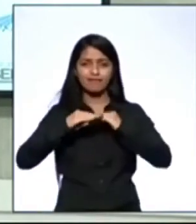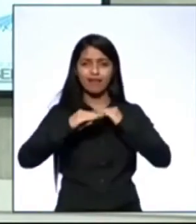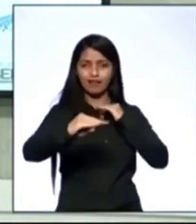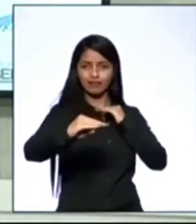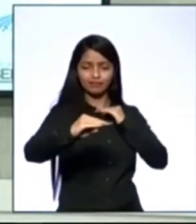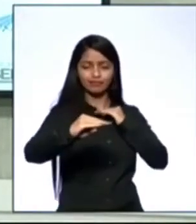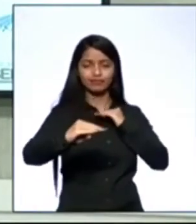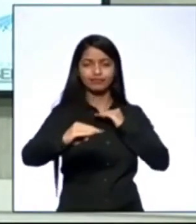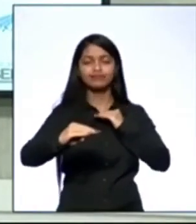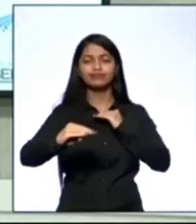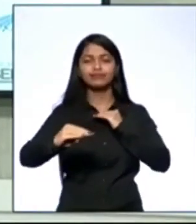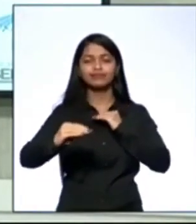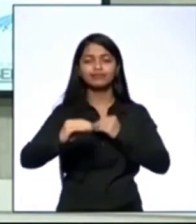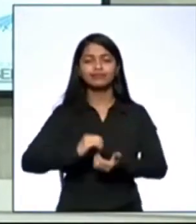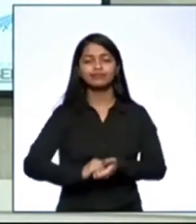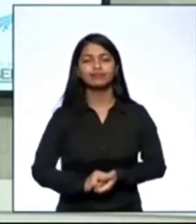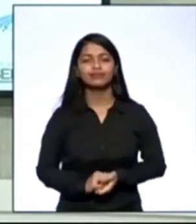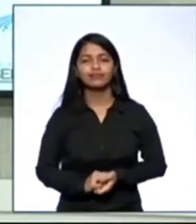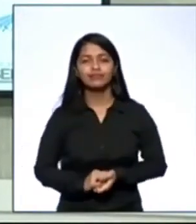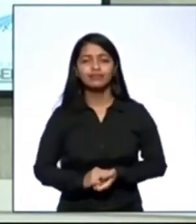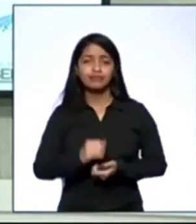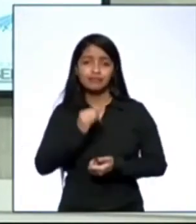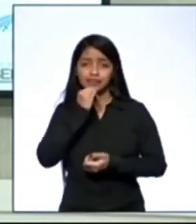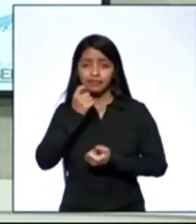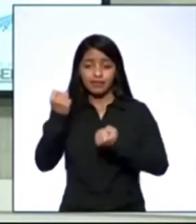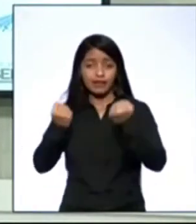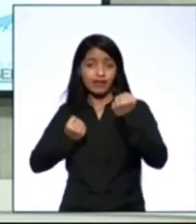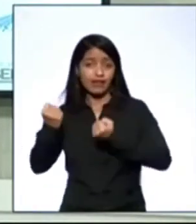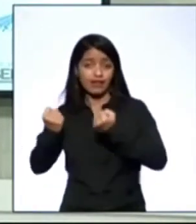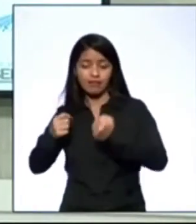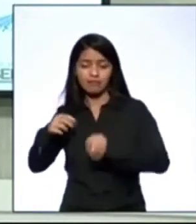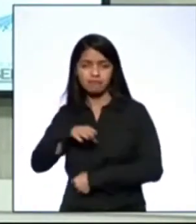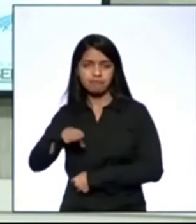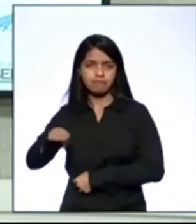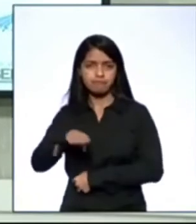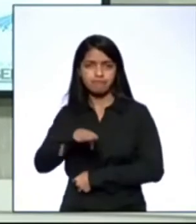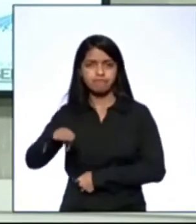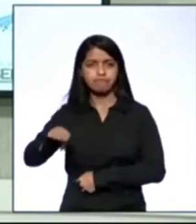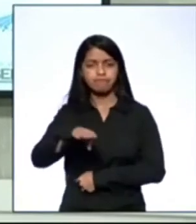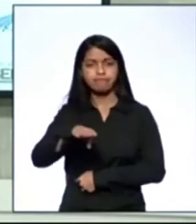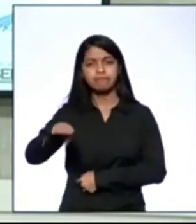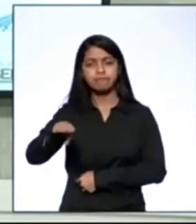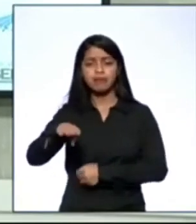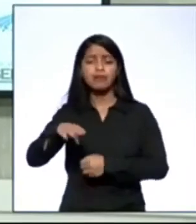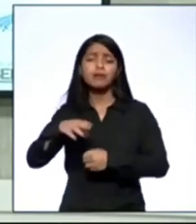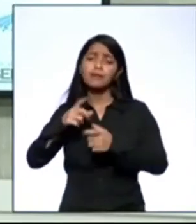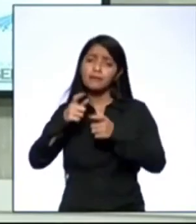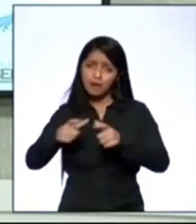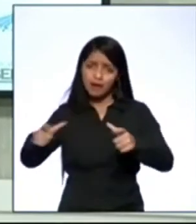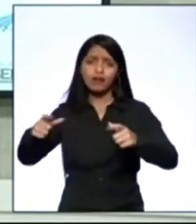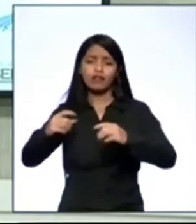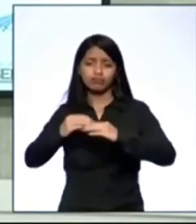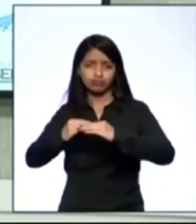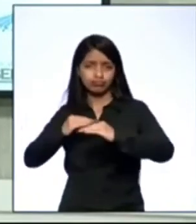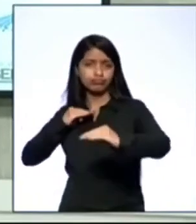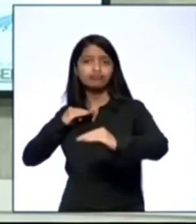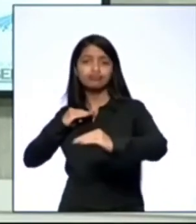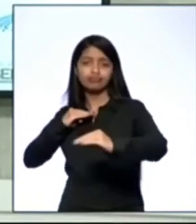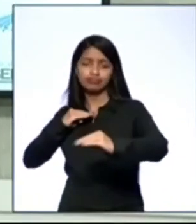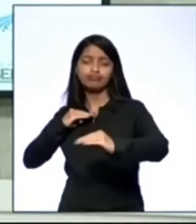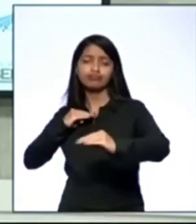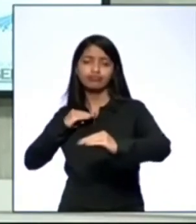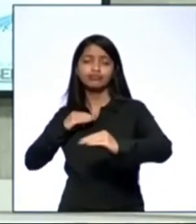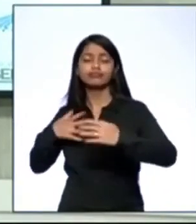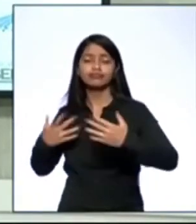né? Os trajetos lá do veículo de entrega, normalmente são trajetos retilíneos, né? Então, um tipo